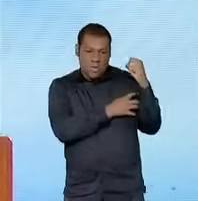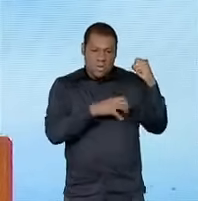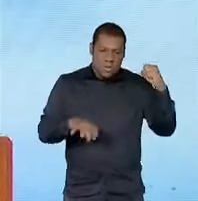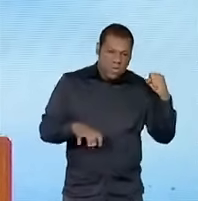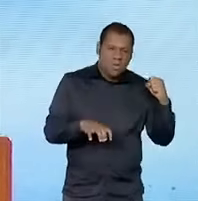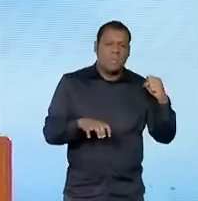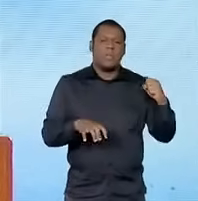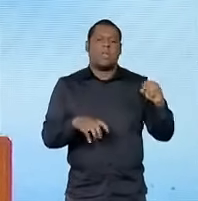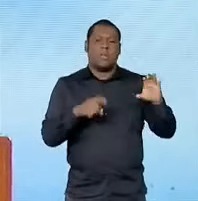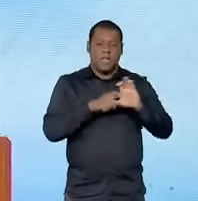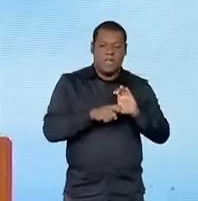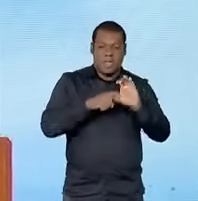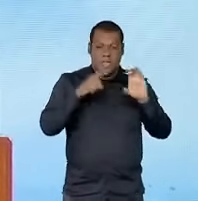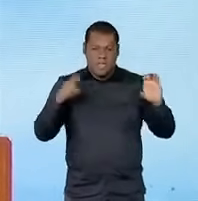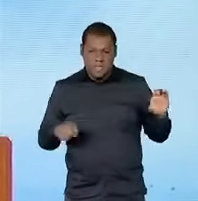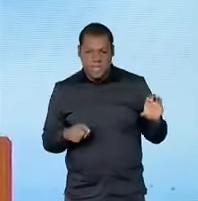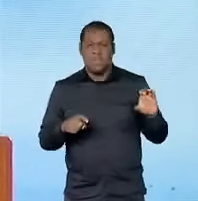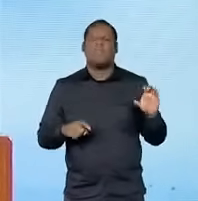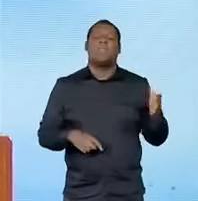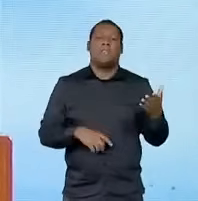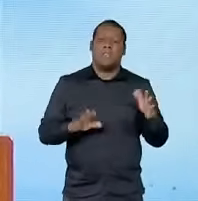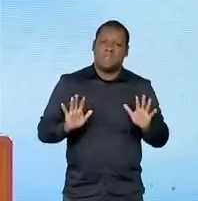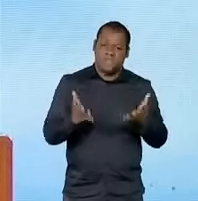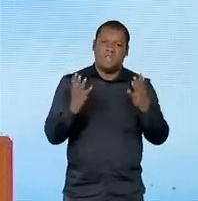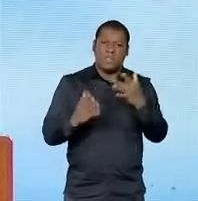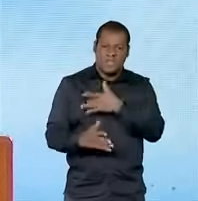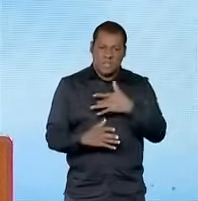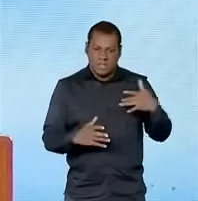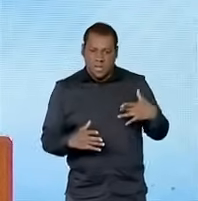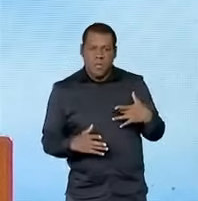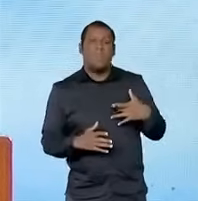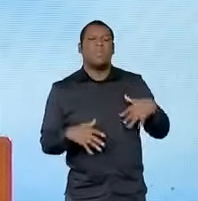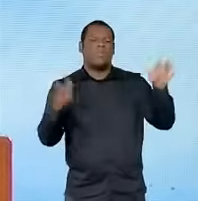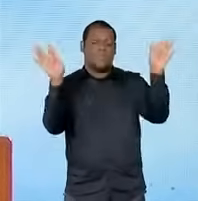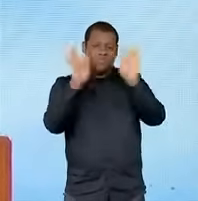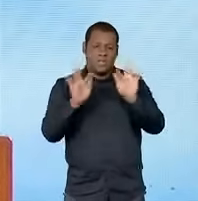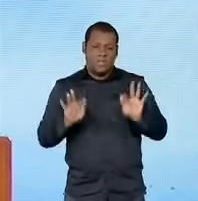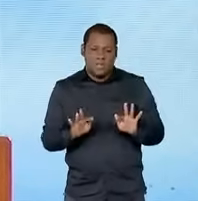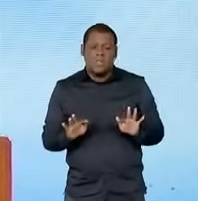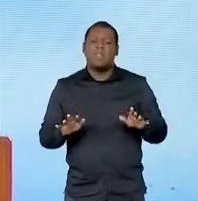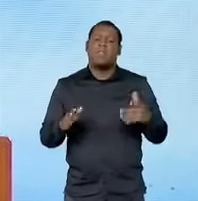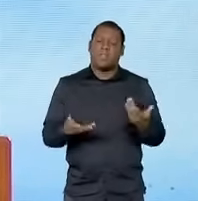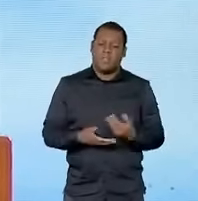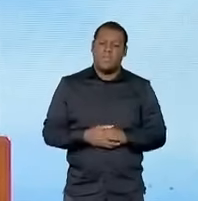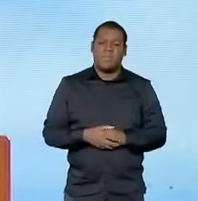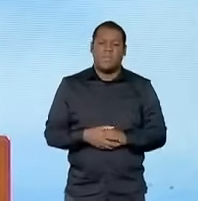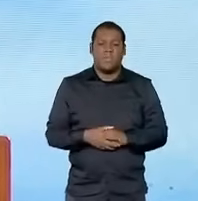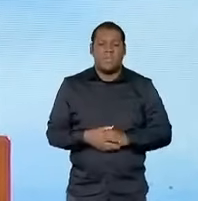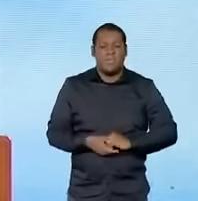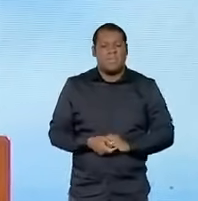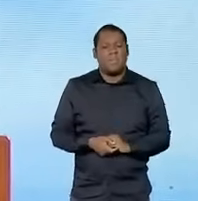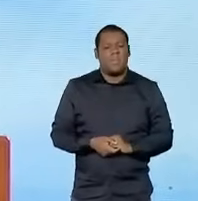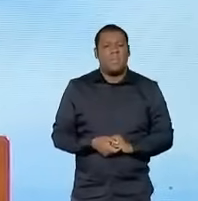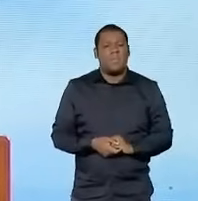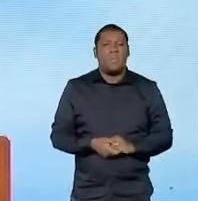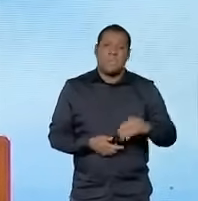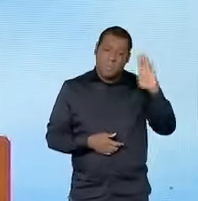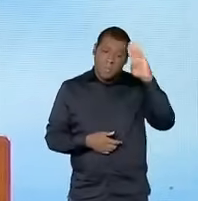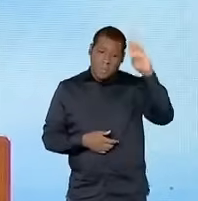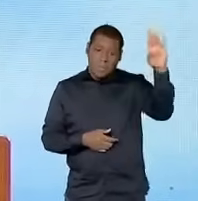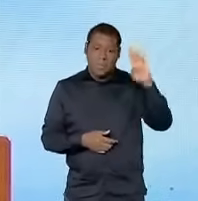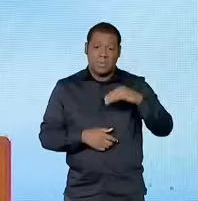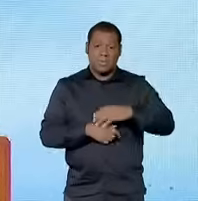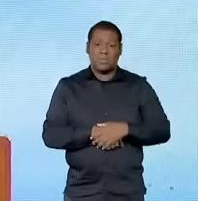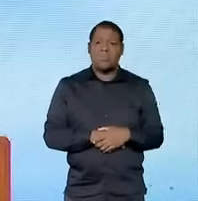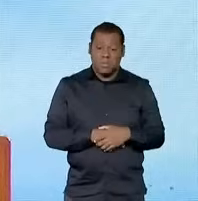dignidade, a autonomia, a saúde e felicidade para cada família beneficiária, especialmente